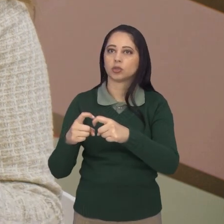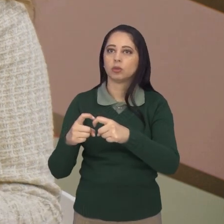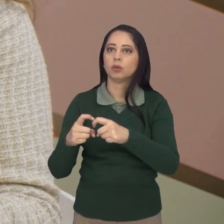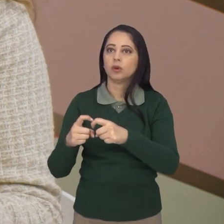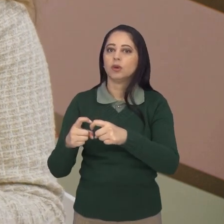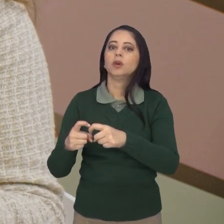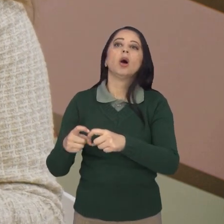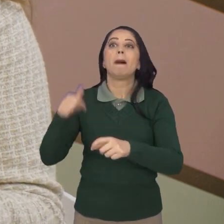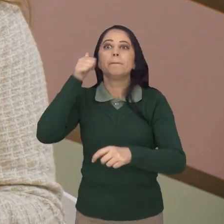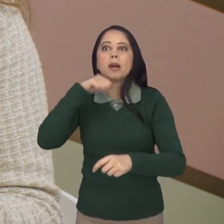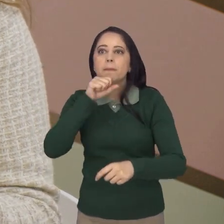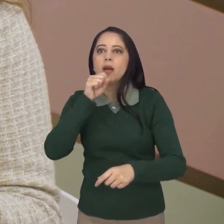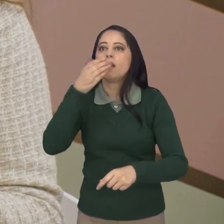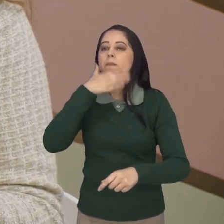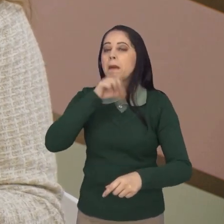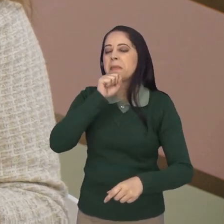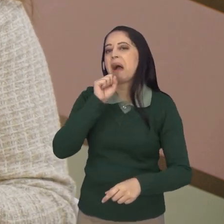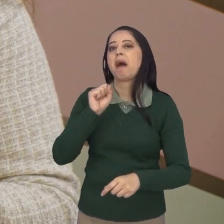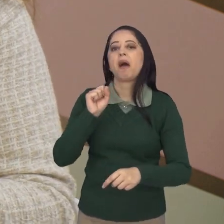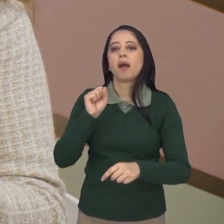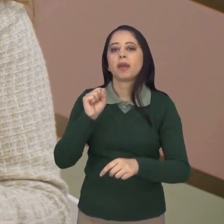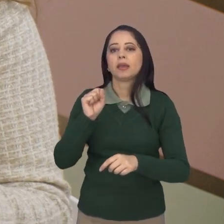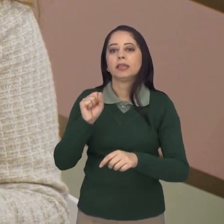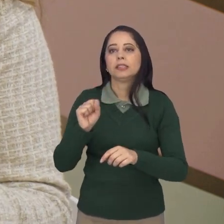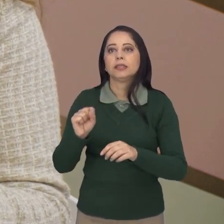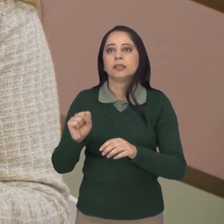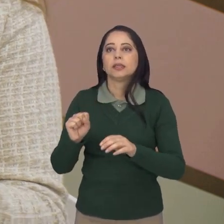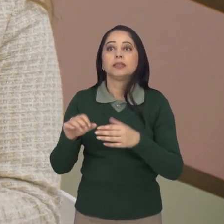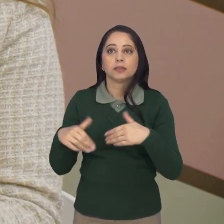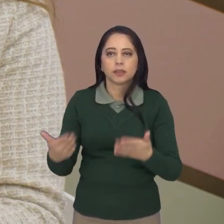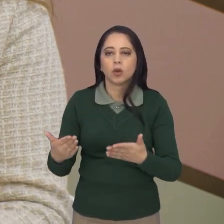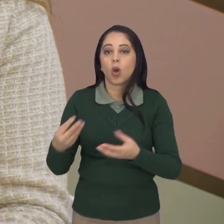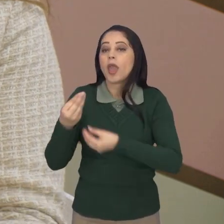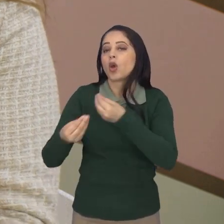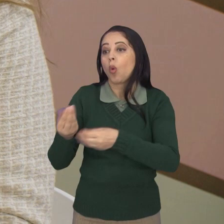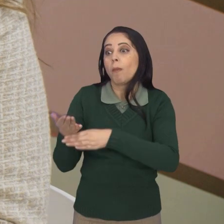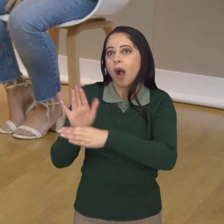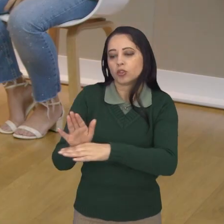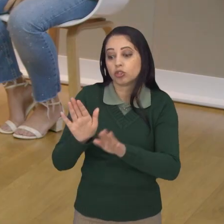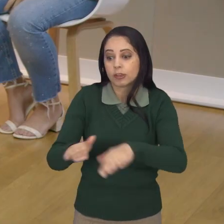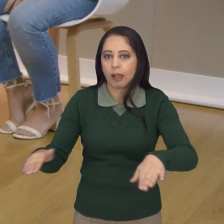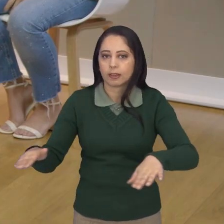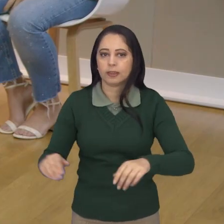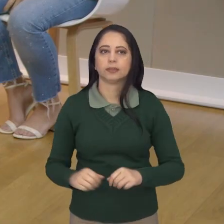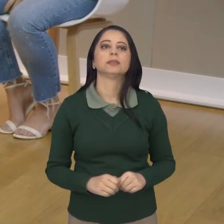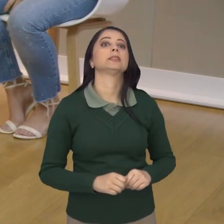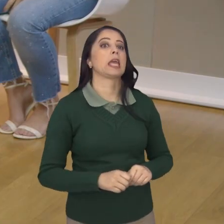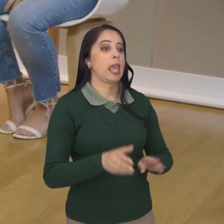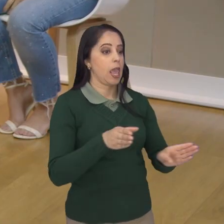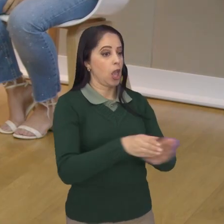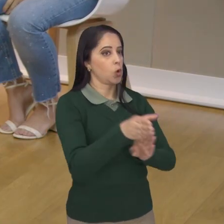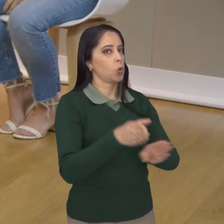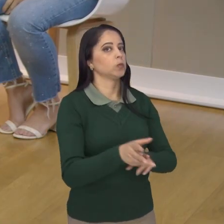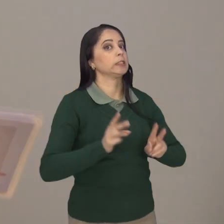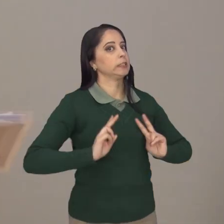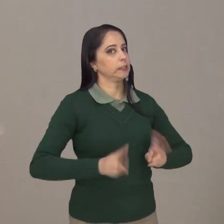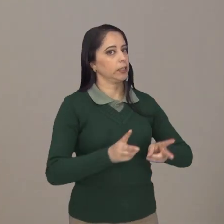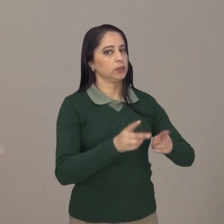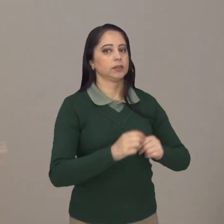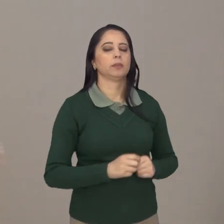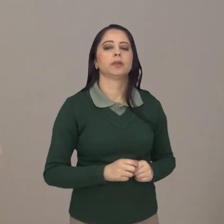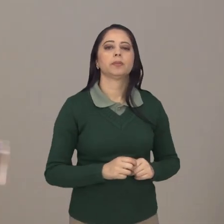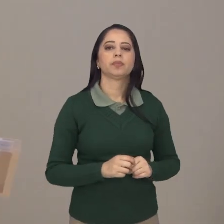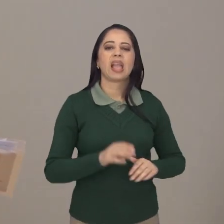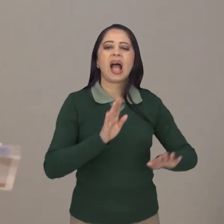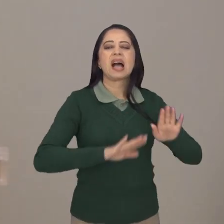está orientado, ou os pais, ou os responsáveis, quando que a gente tem que agir diante daquela crise. Orientação sempre, né? Sempre. E é muito comum